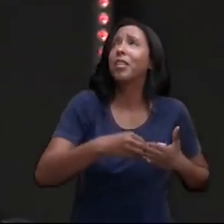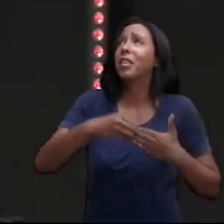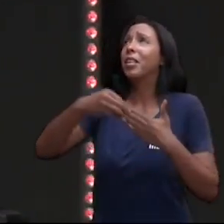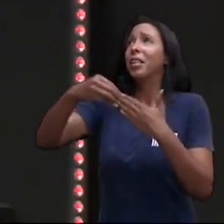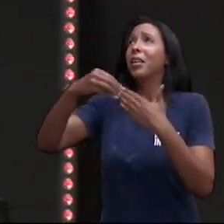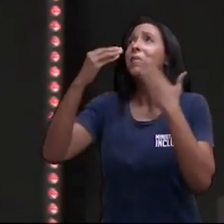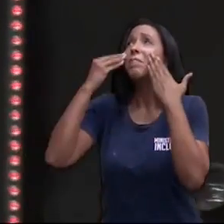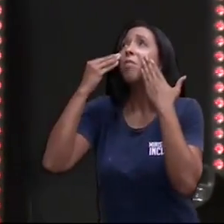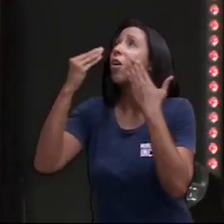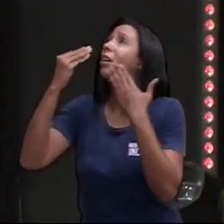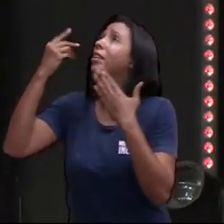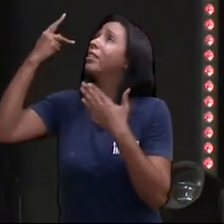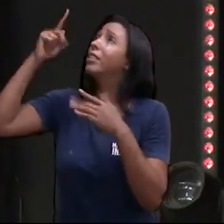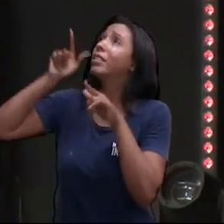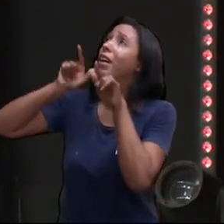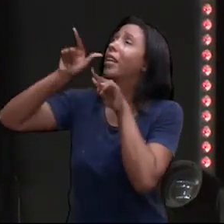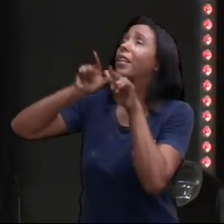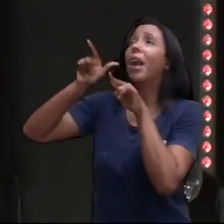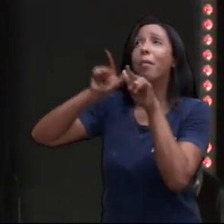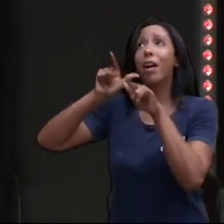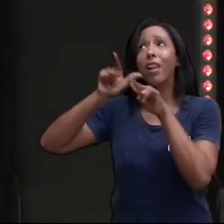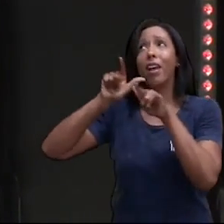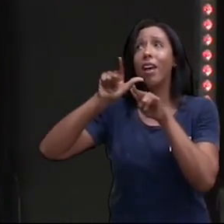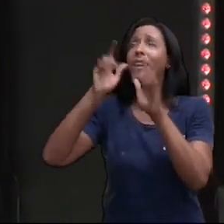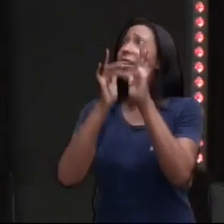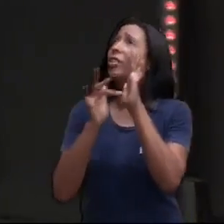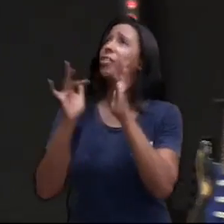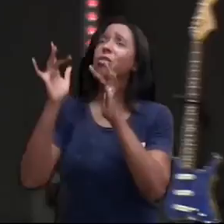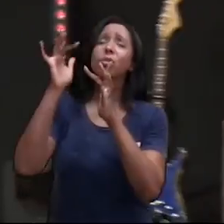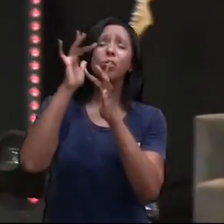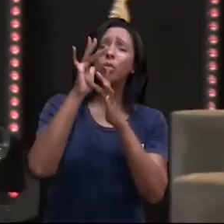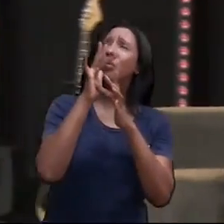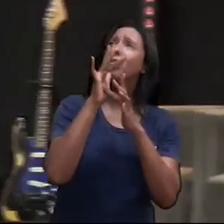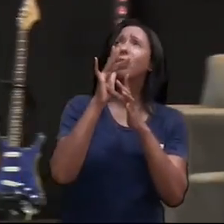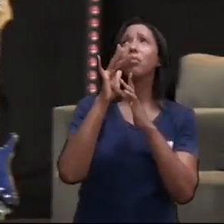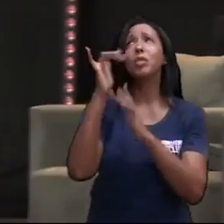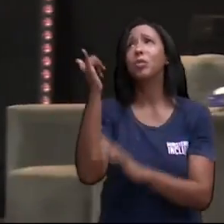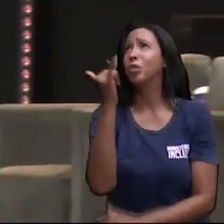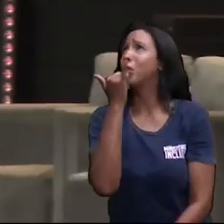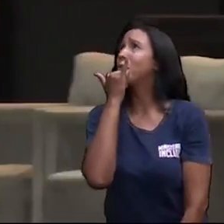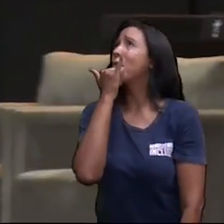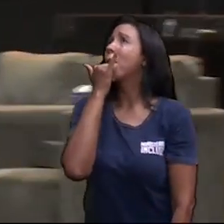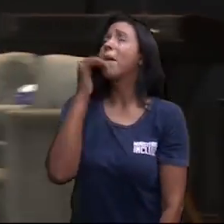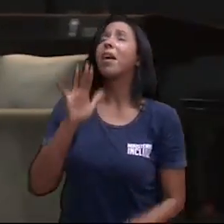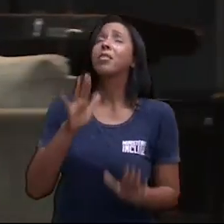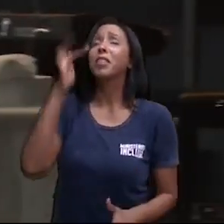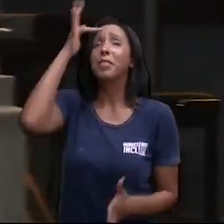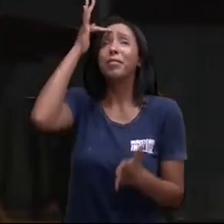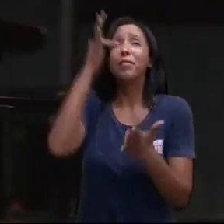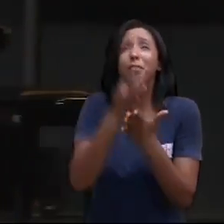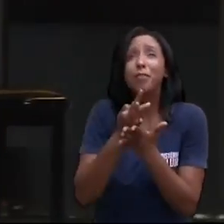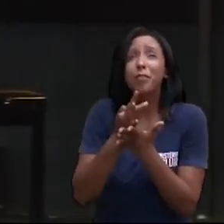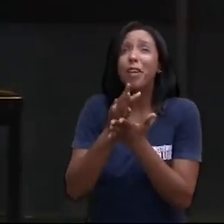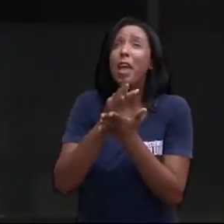mostra tua São Jesus perdoa a falta de fé